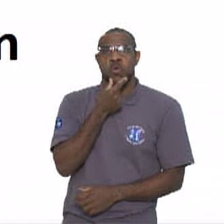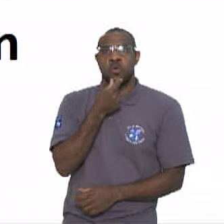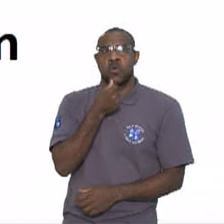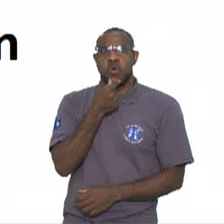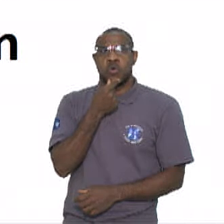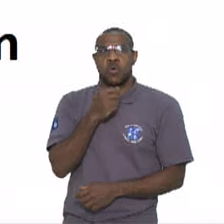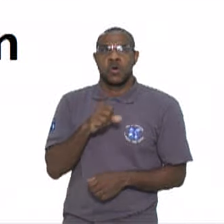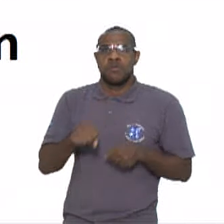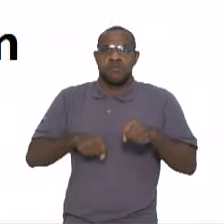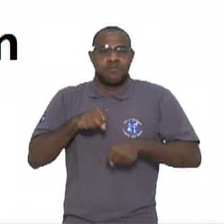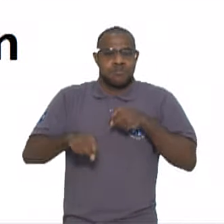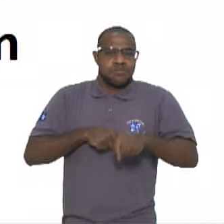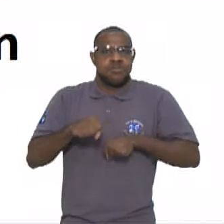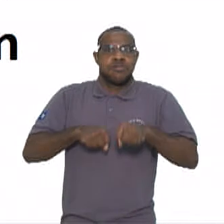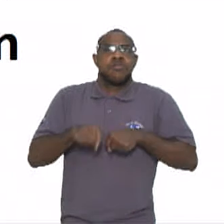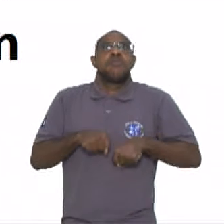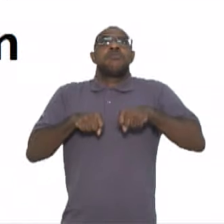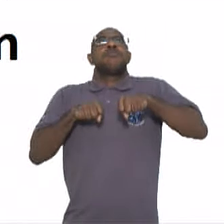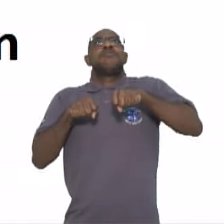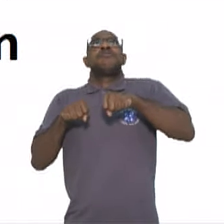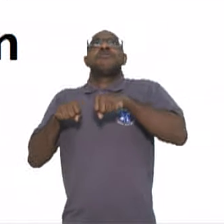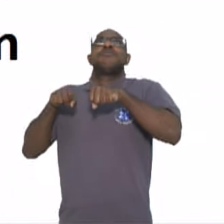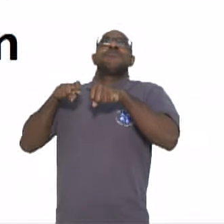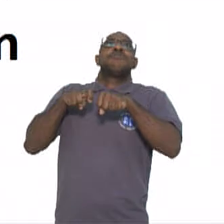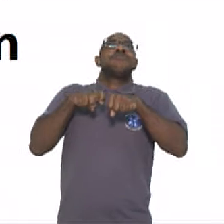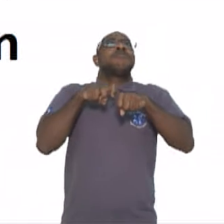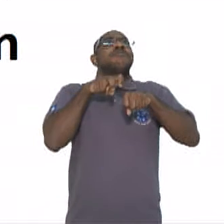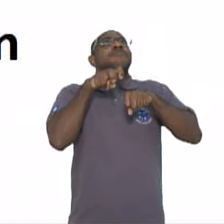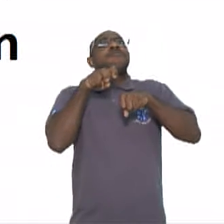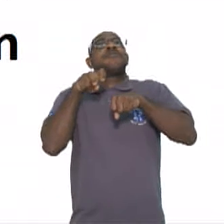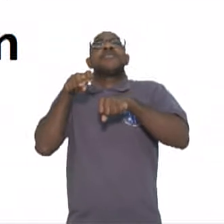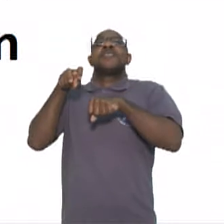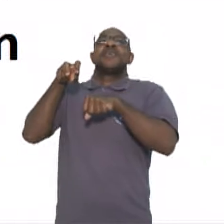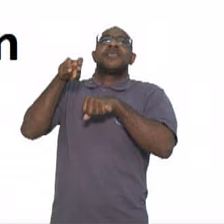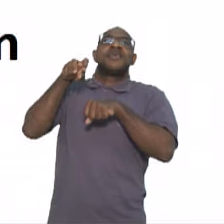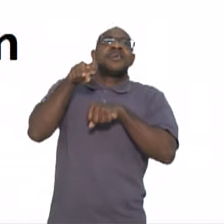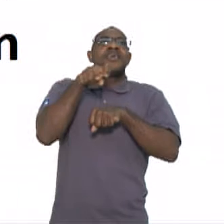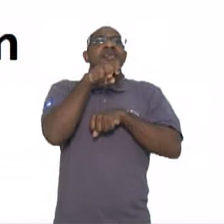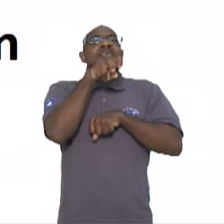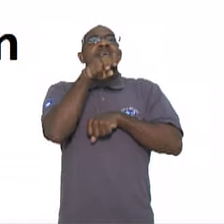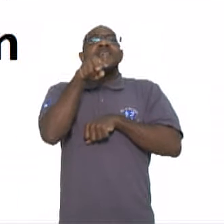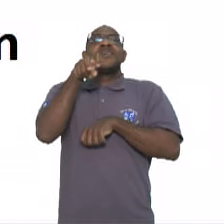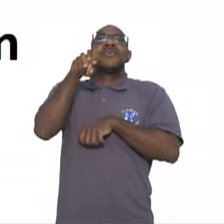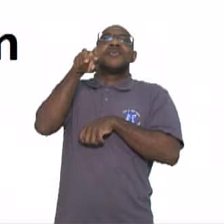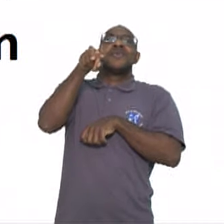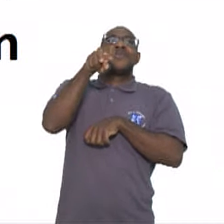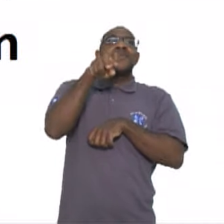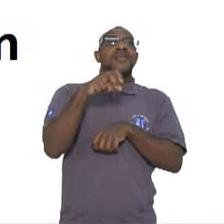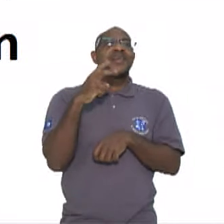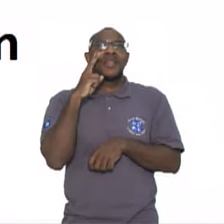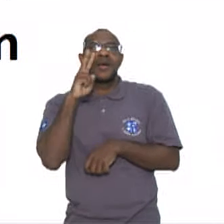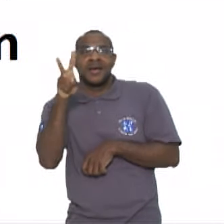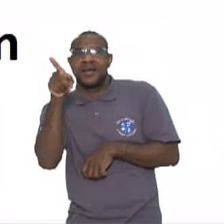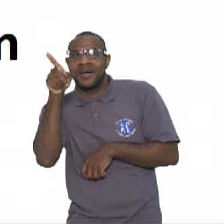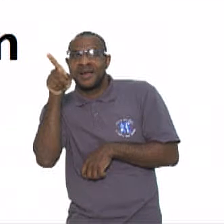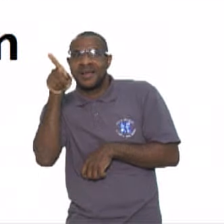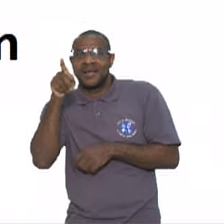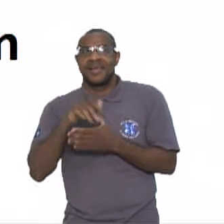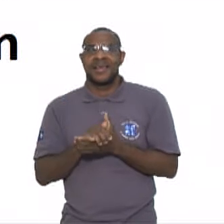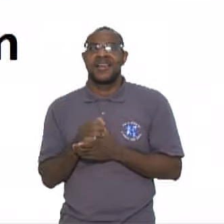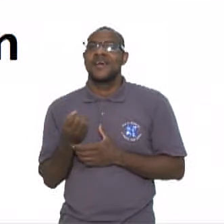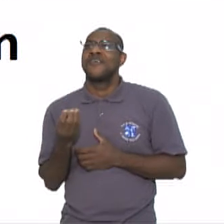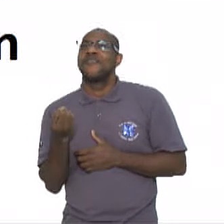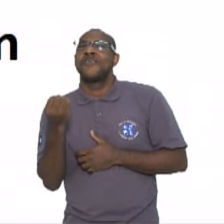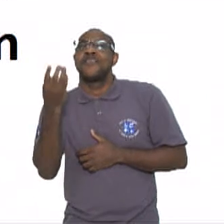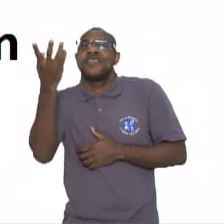com a bicicleta e ele aparece só a silhueta do garoto da bicicleta e do ET, que foi visitá-lo, que ele coloca